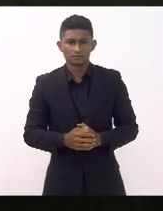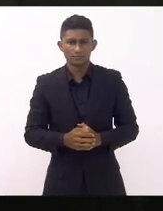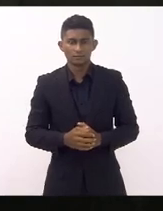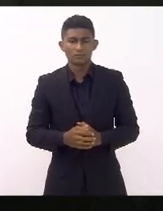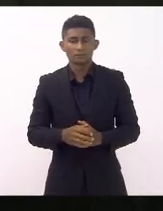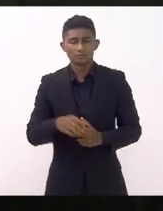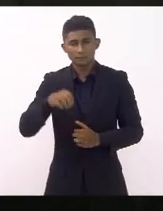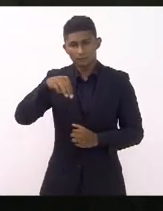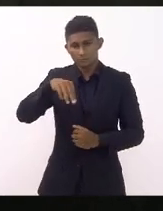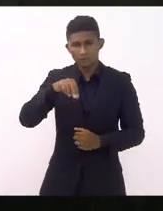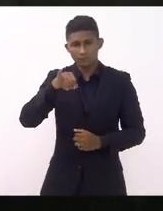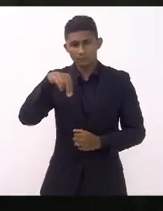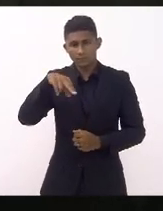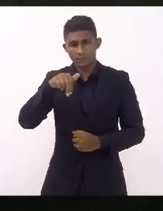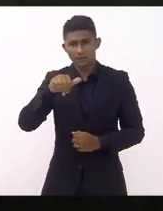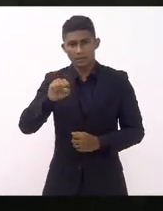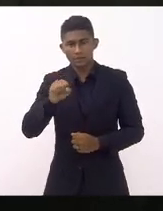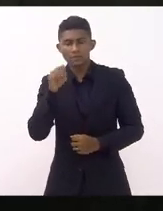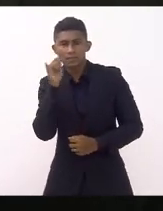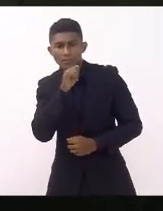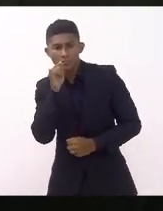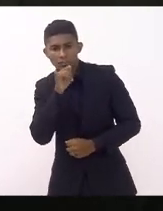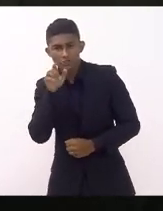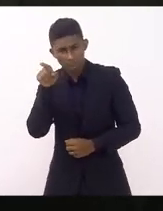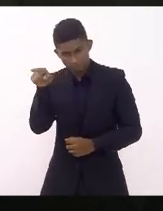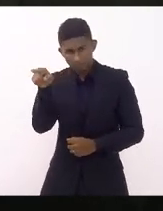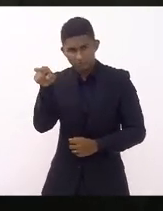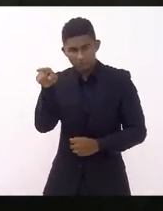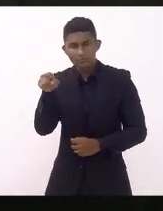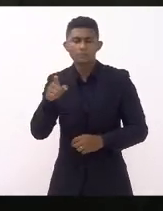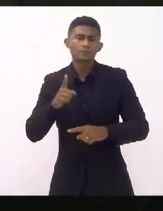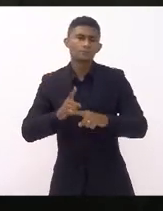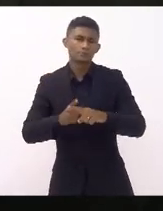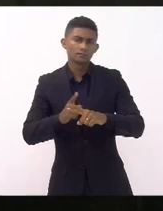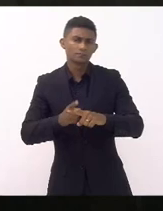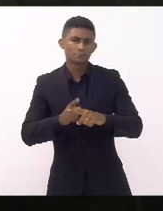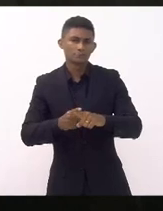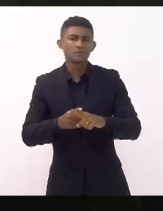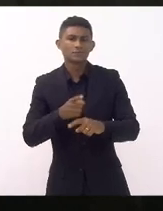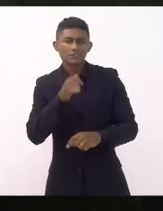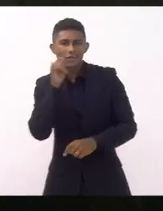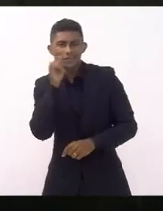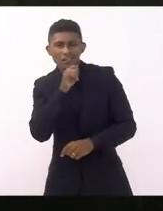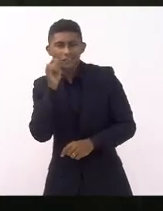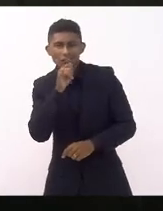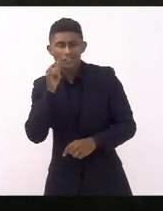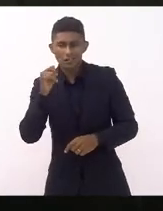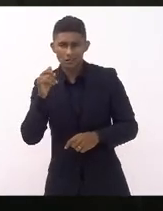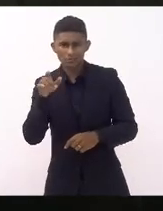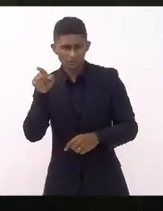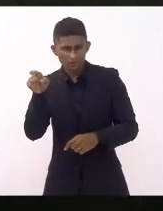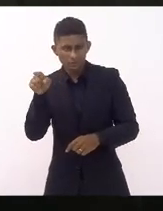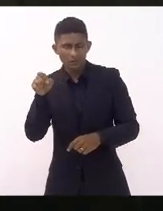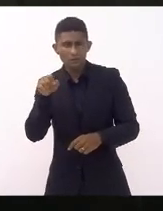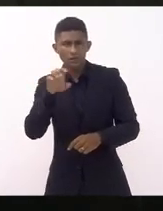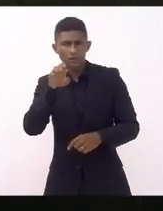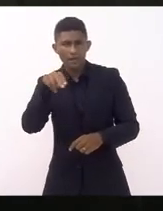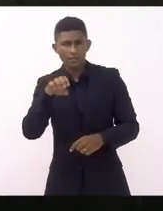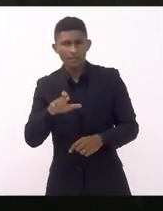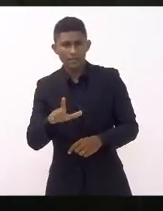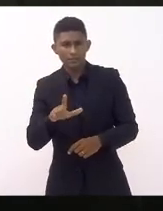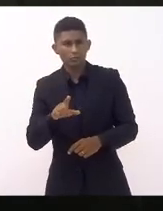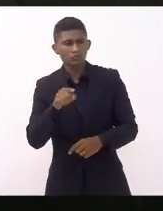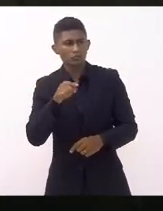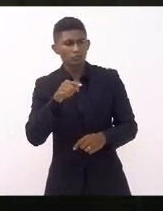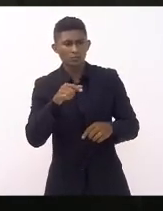Minas Energia, em relação à má qualidade do fornecimento dos serviços da Enel na